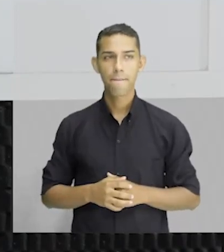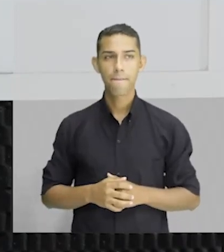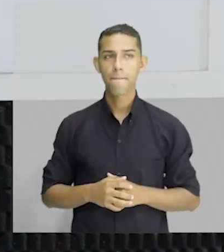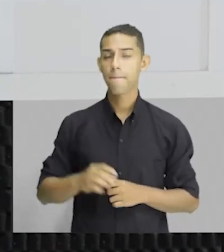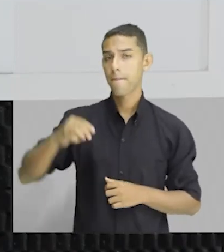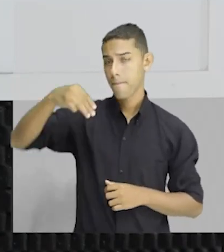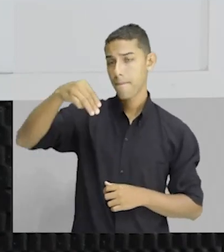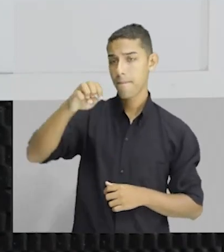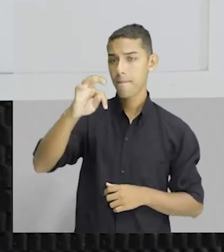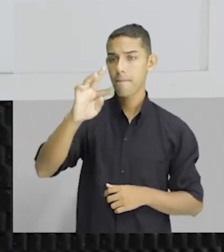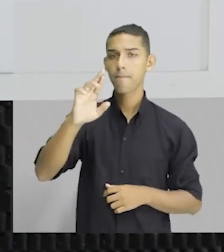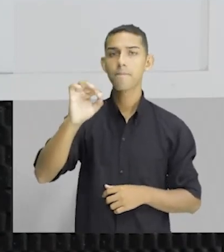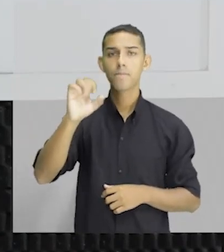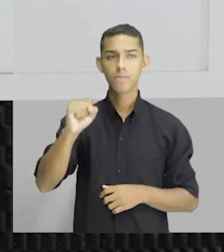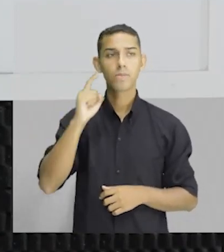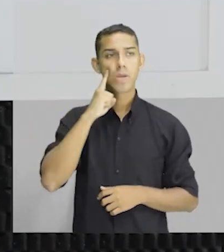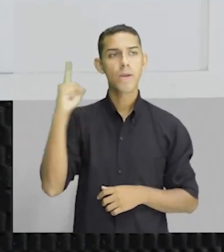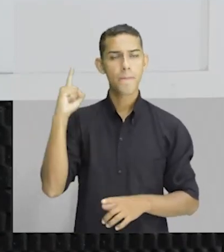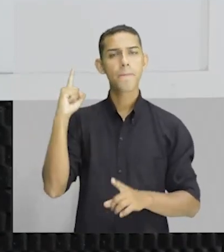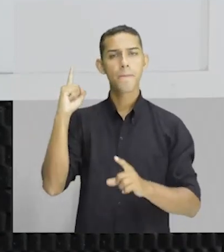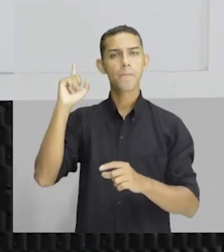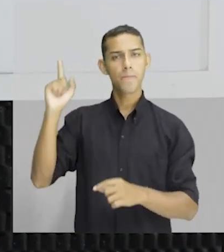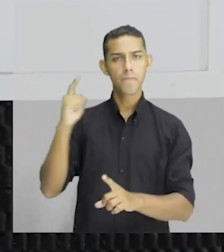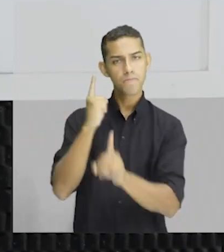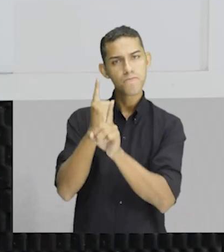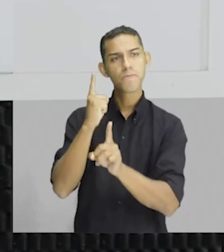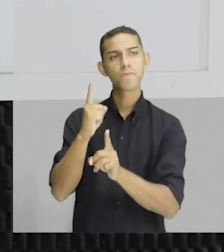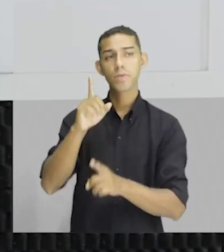metros. Essa foi a dilatação